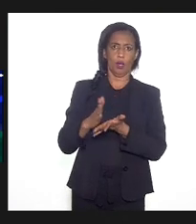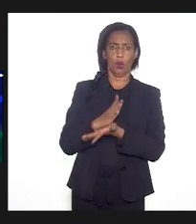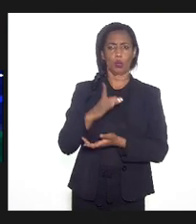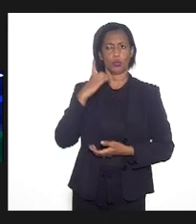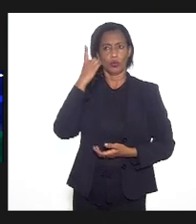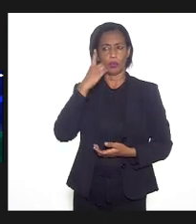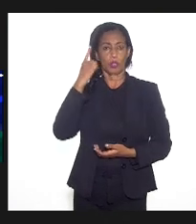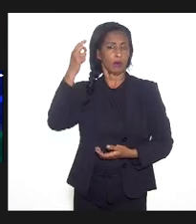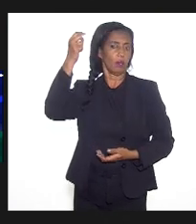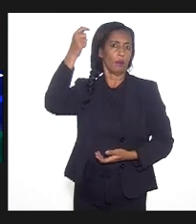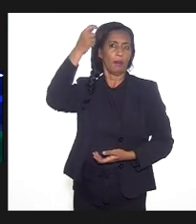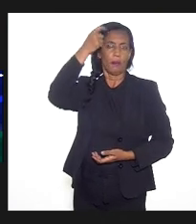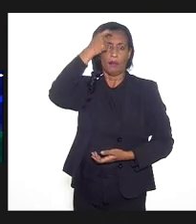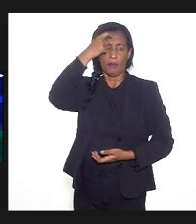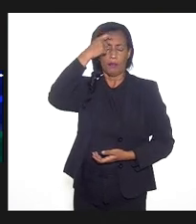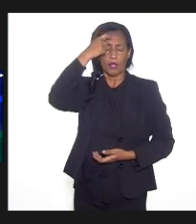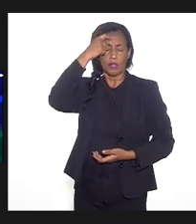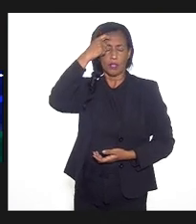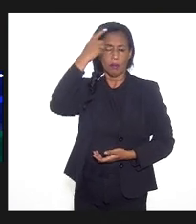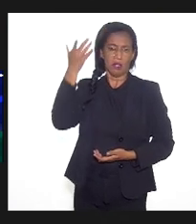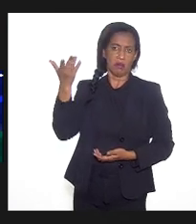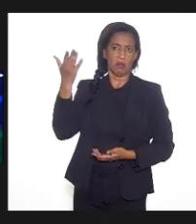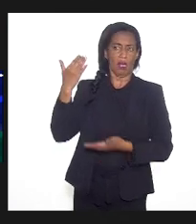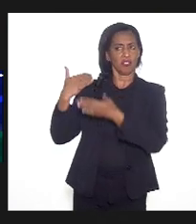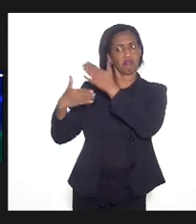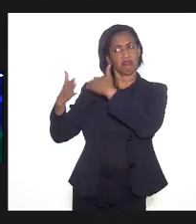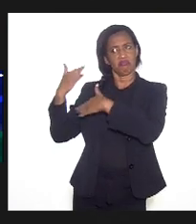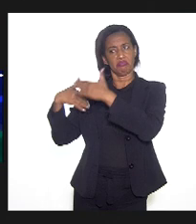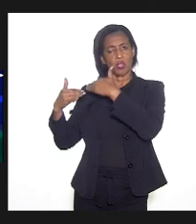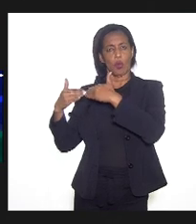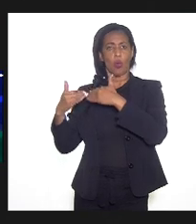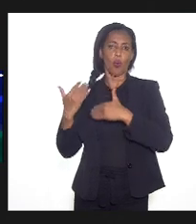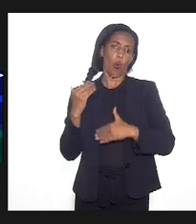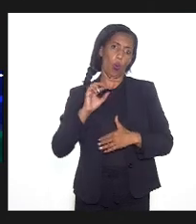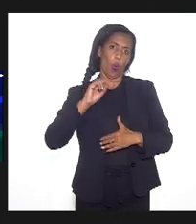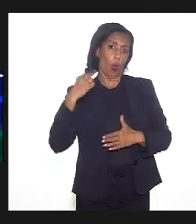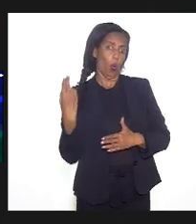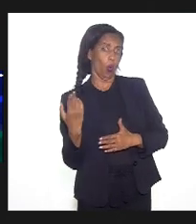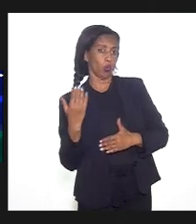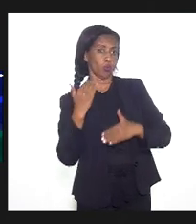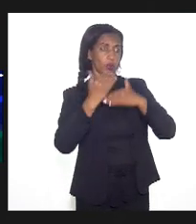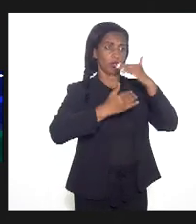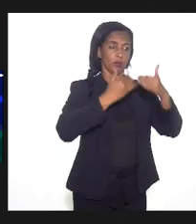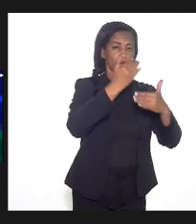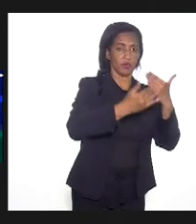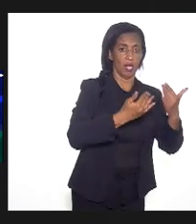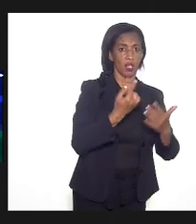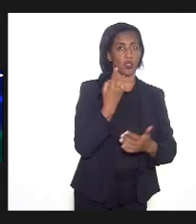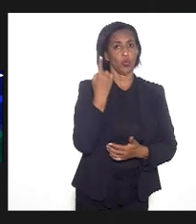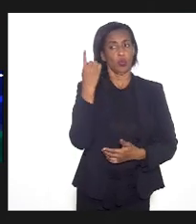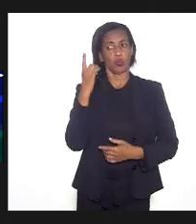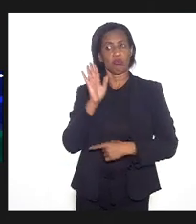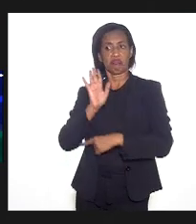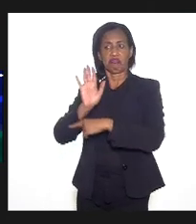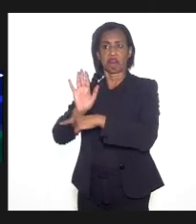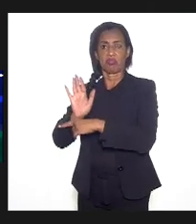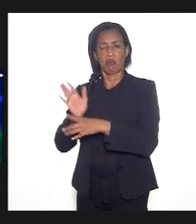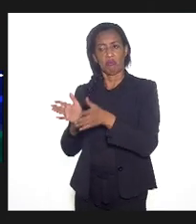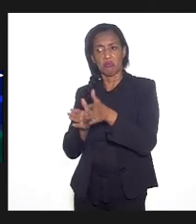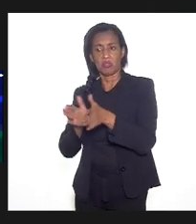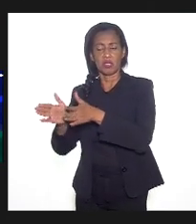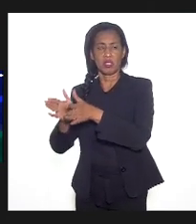um pensamento mais conservador, outros mais progressistas. Alguns defendem determinados